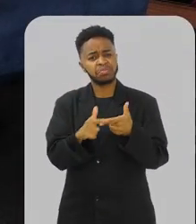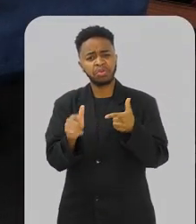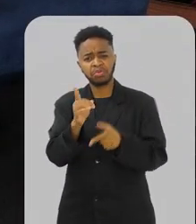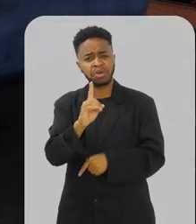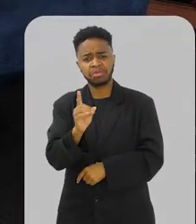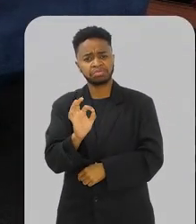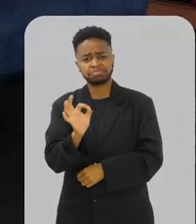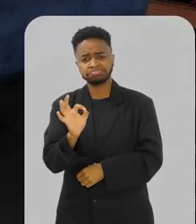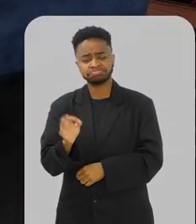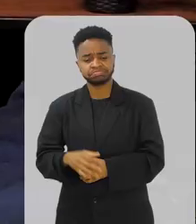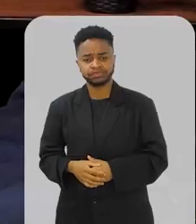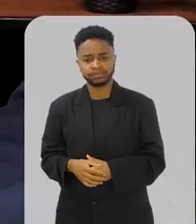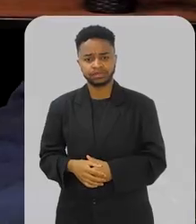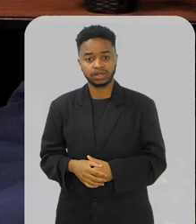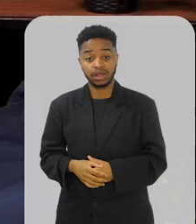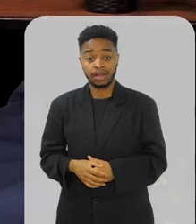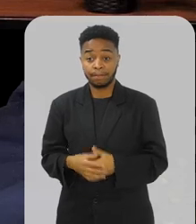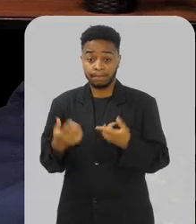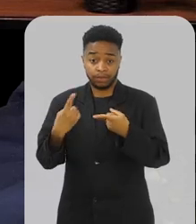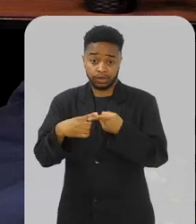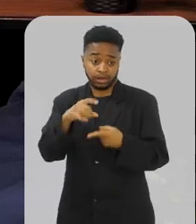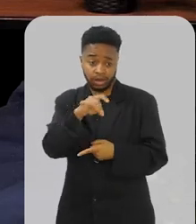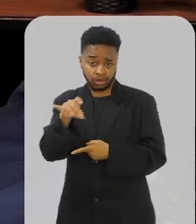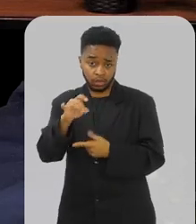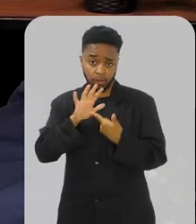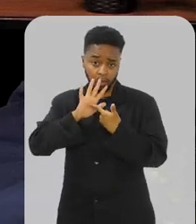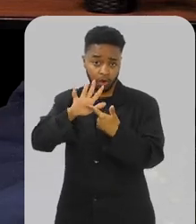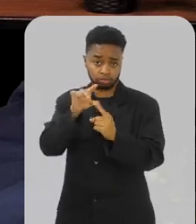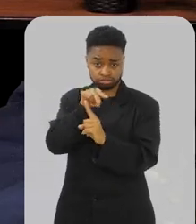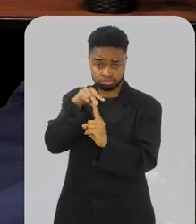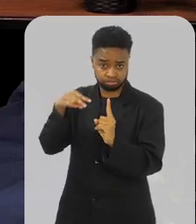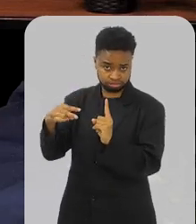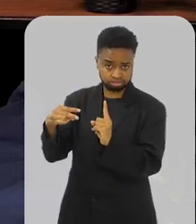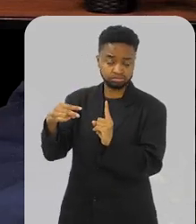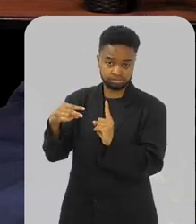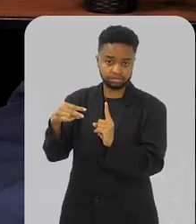desgaste. Cada um apresenta o seu ponto de vista.